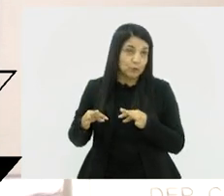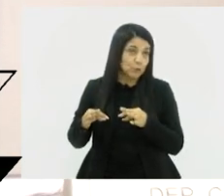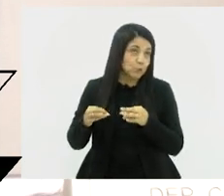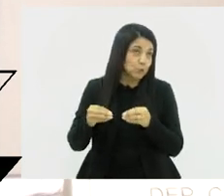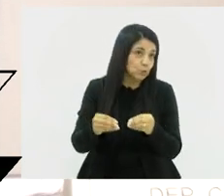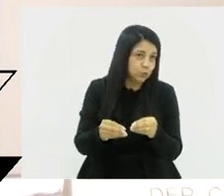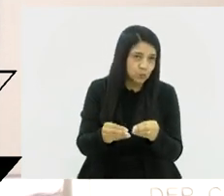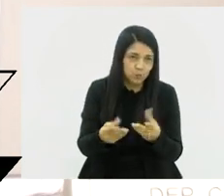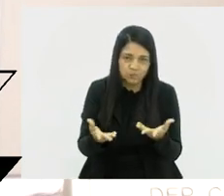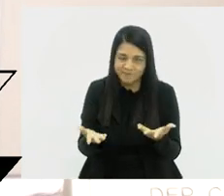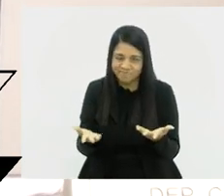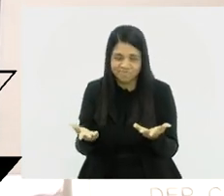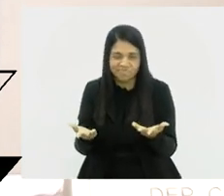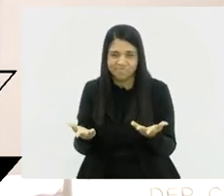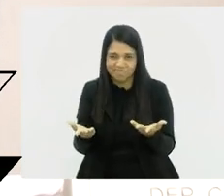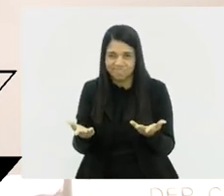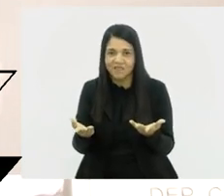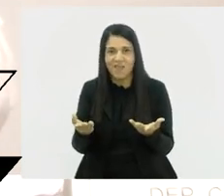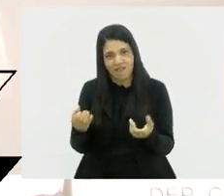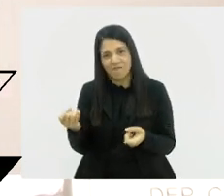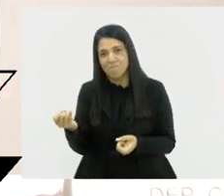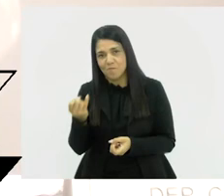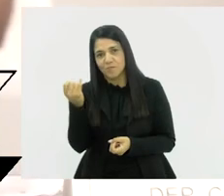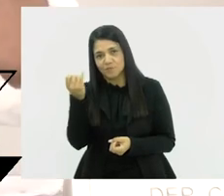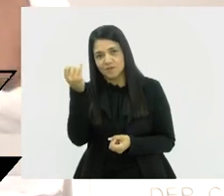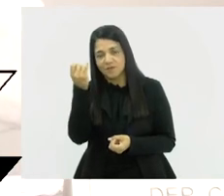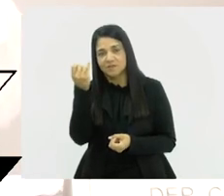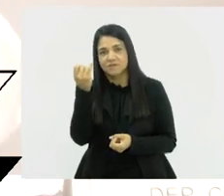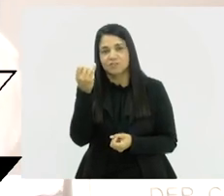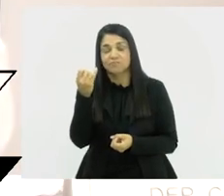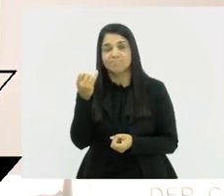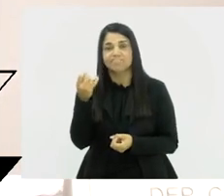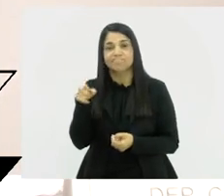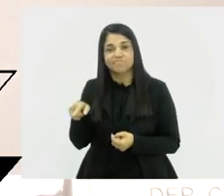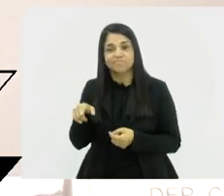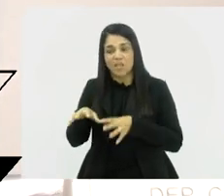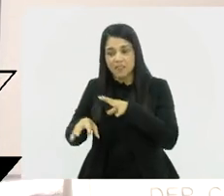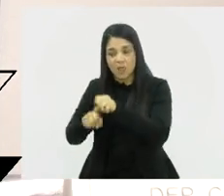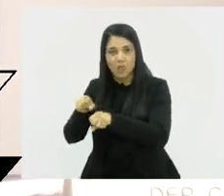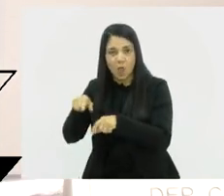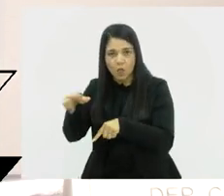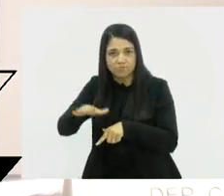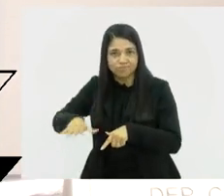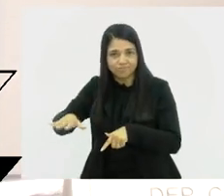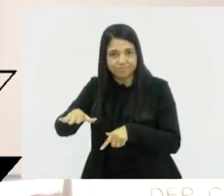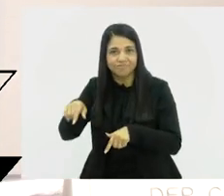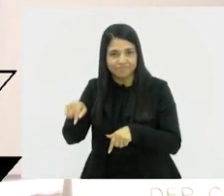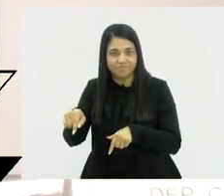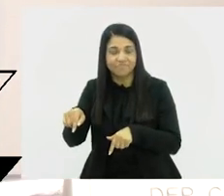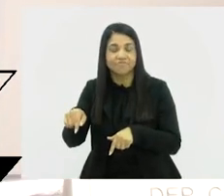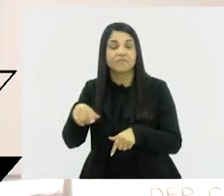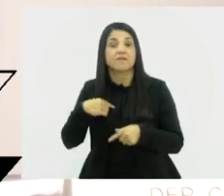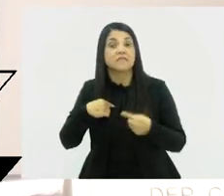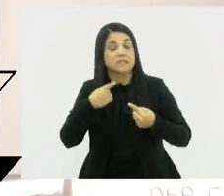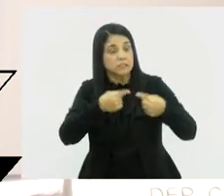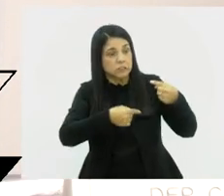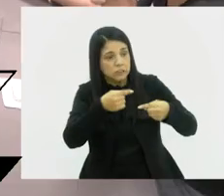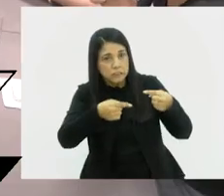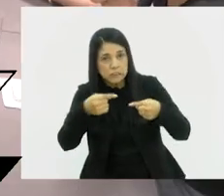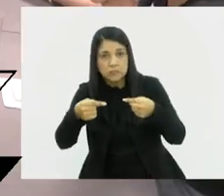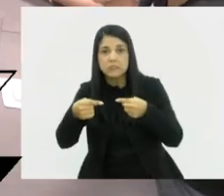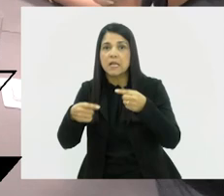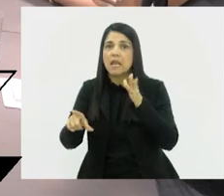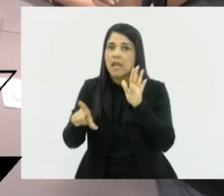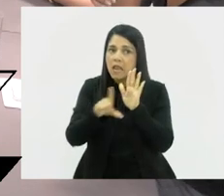tudo, é para tudo. Então, daí a importância da gente reconquistar esses territórios. A gente volta e meia se debruça sobre isso, em várias